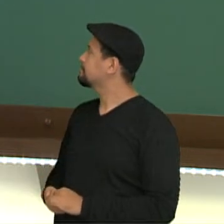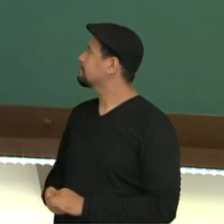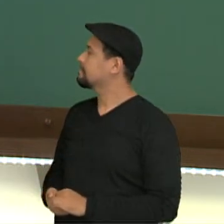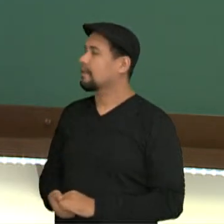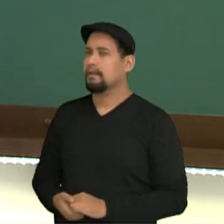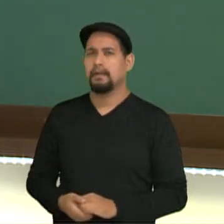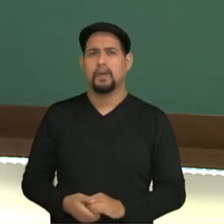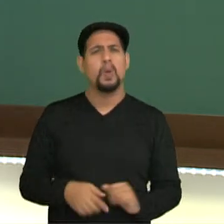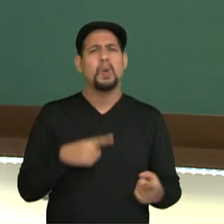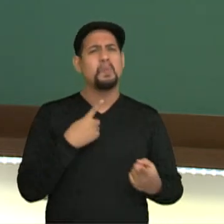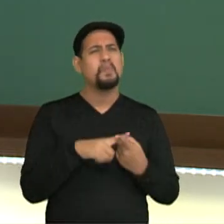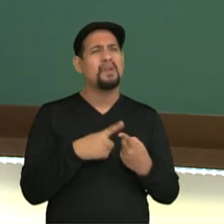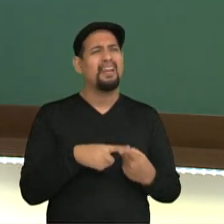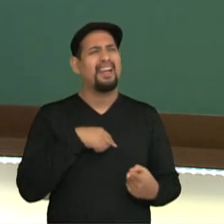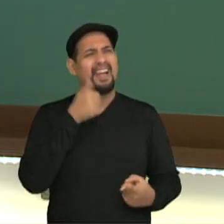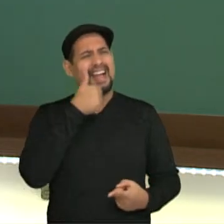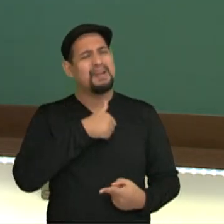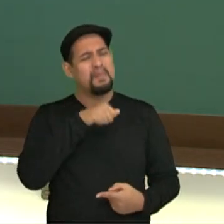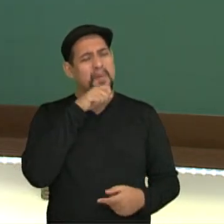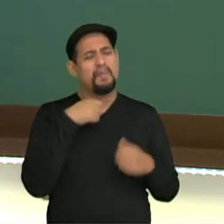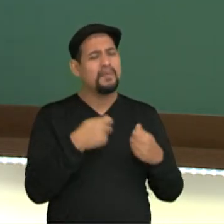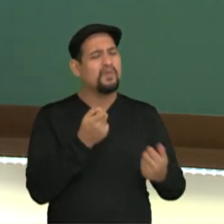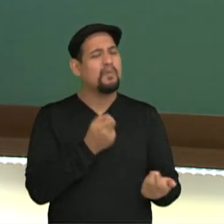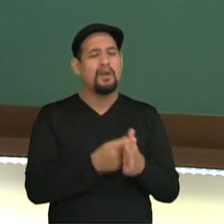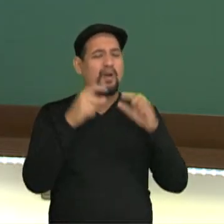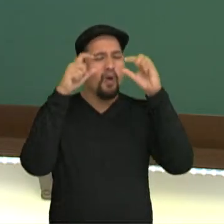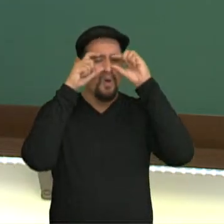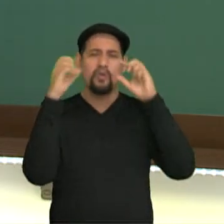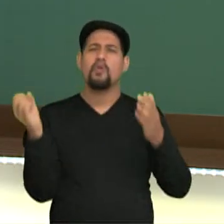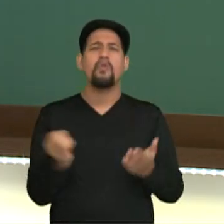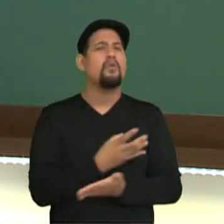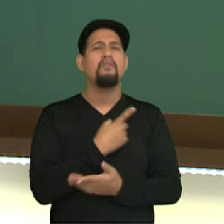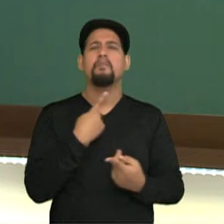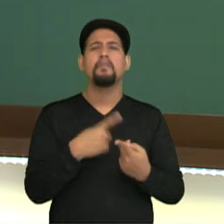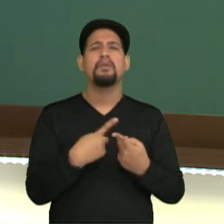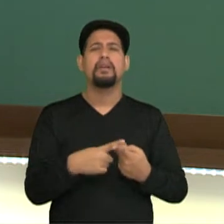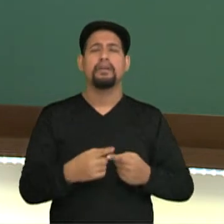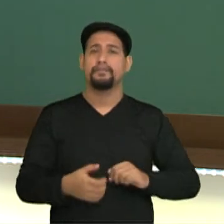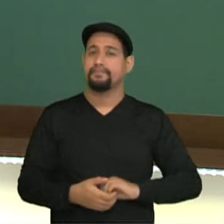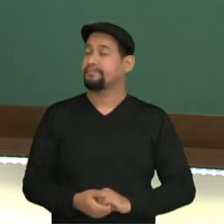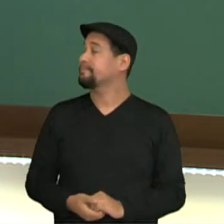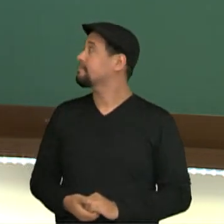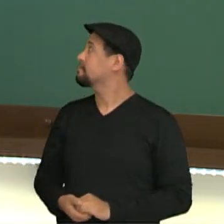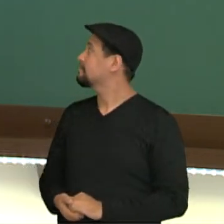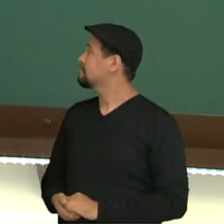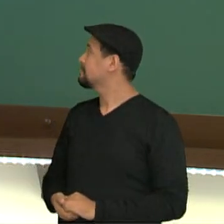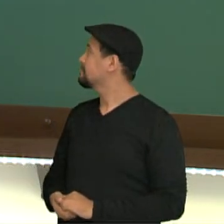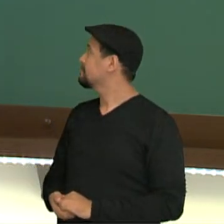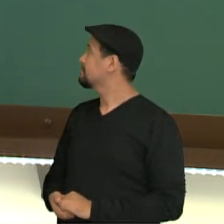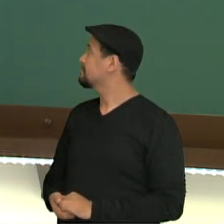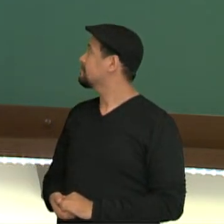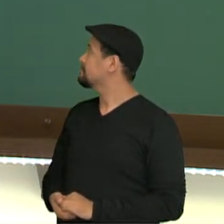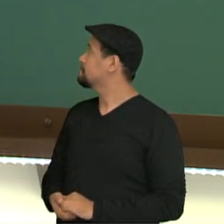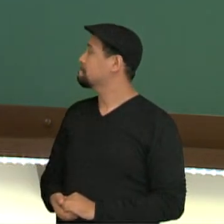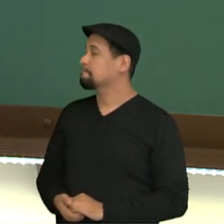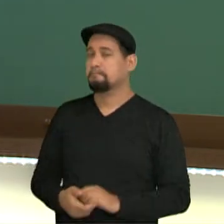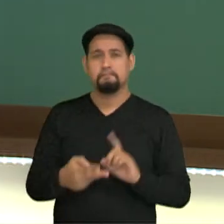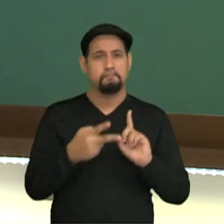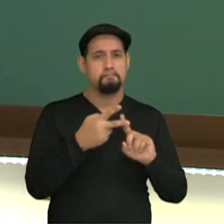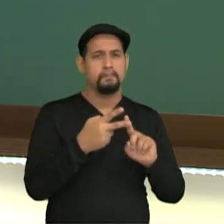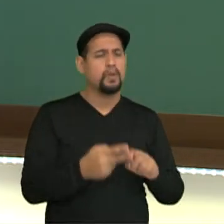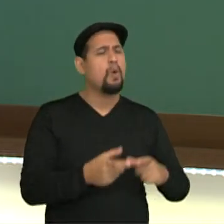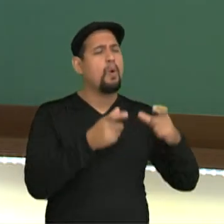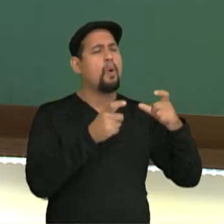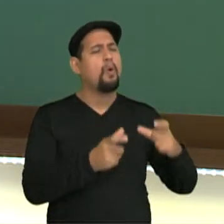Por que a mamãe teve que comprar óculos novos? E a segunda pergunta, where did mom go to buy her glasses? Aonde